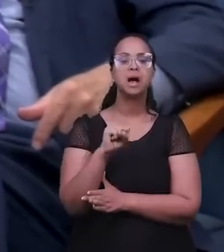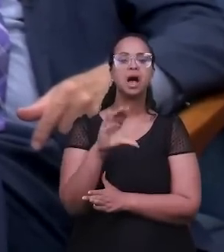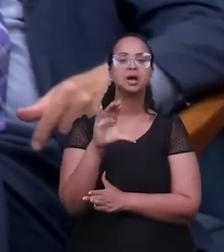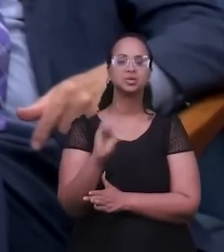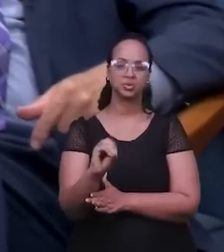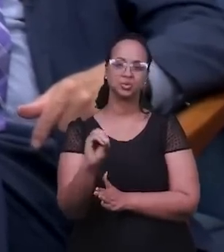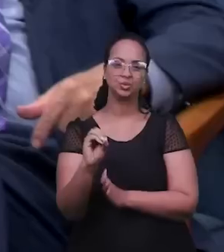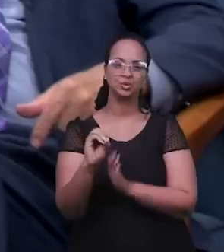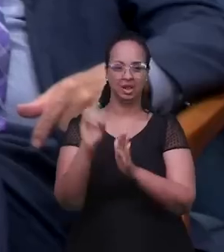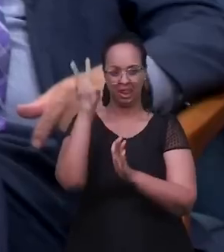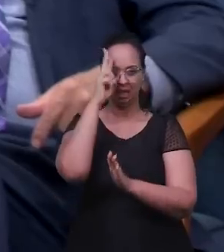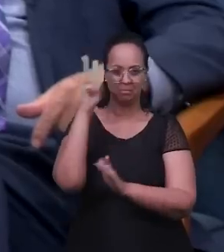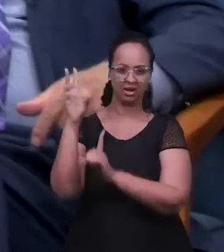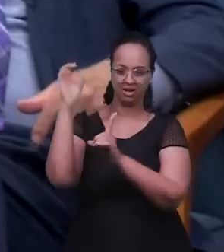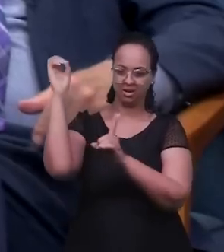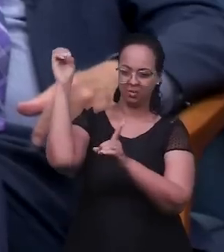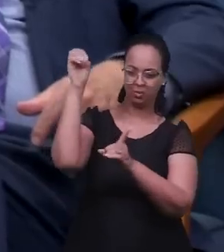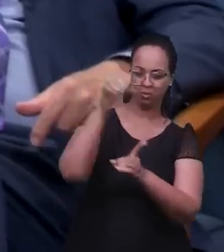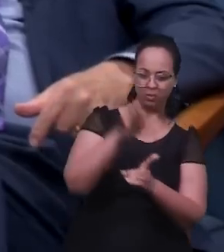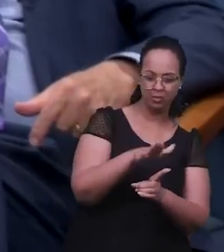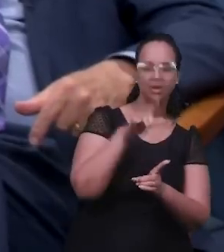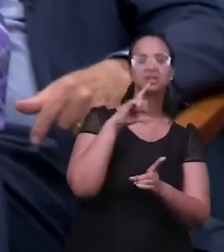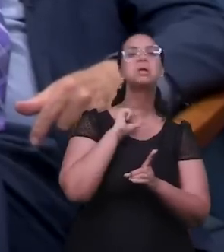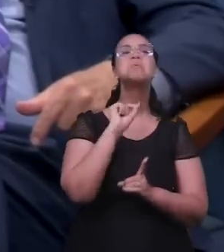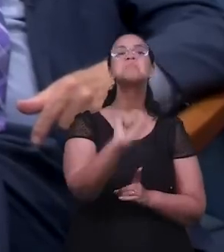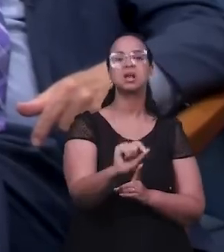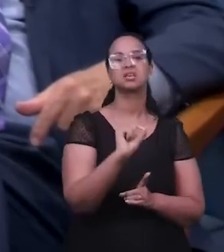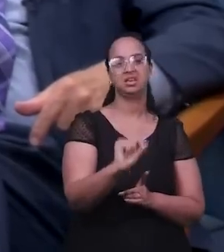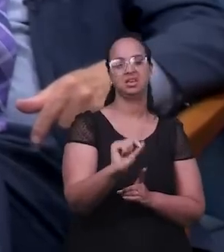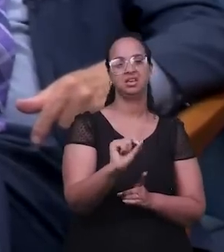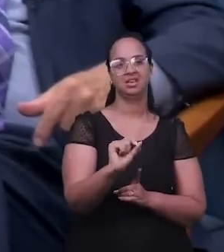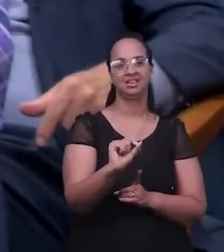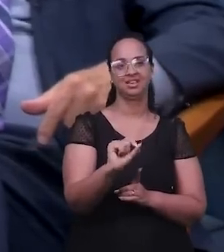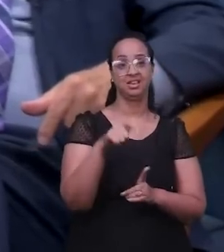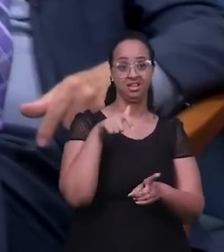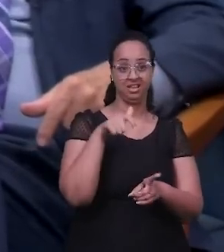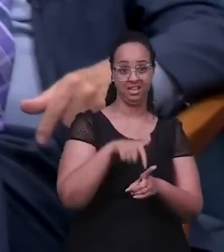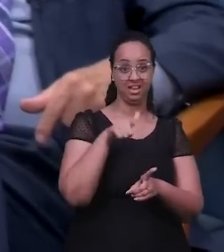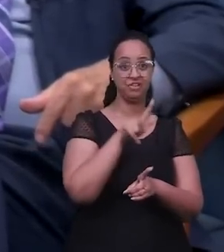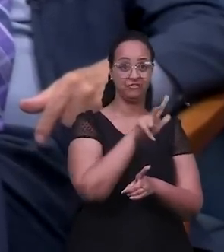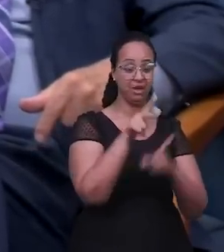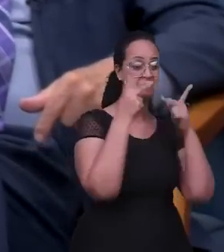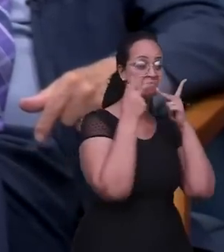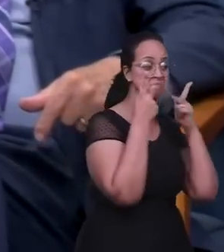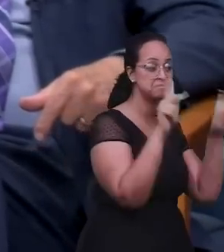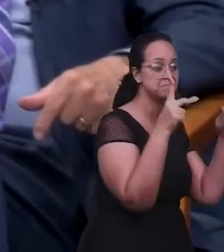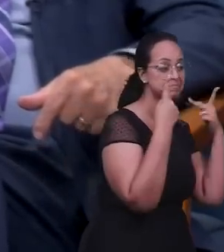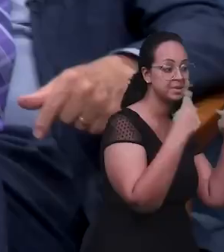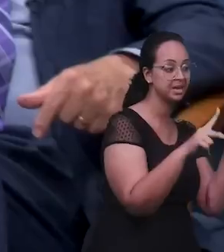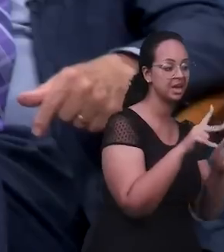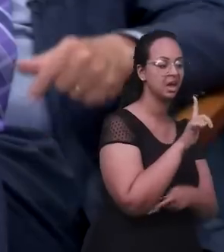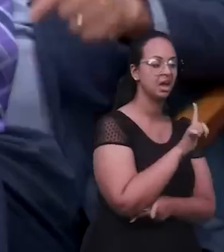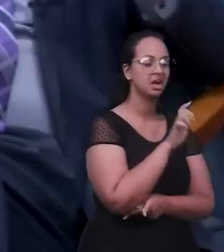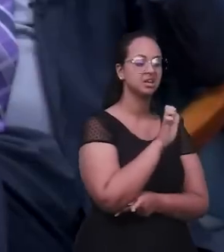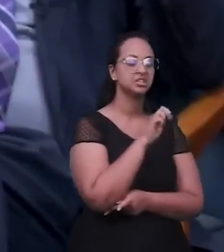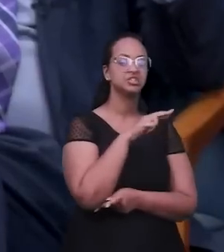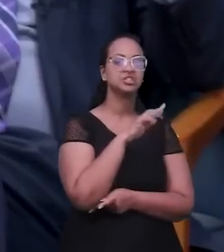caminho de Damasco, Paulo foi chamado para onde? Para ser apóstolo dos